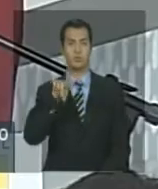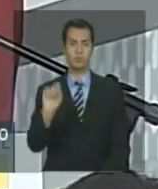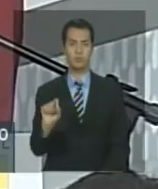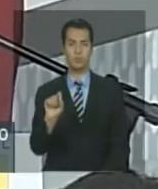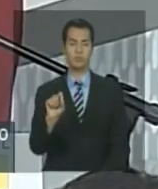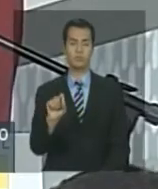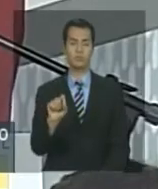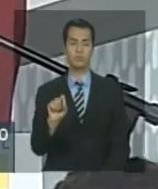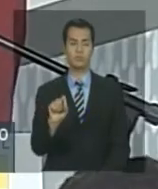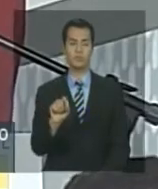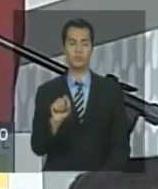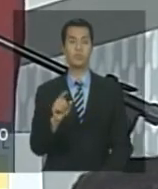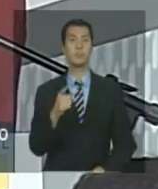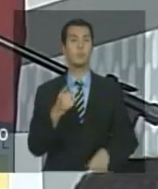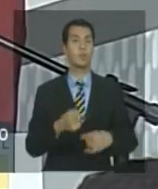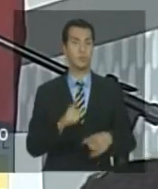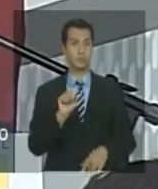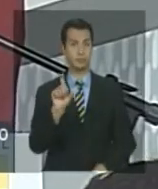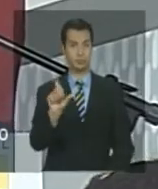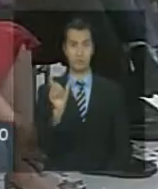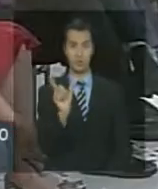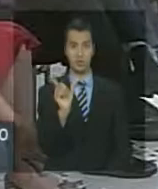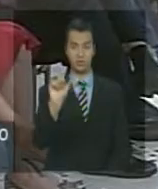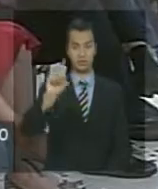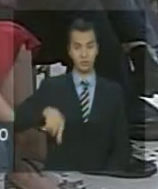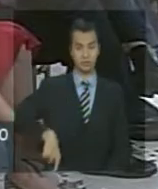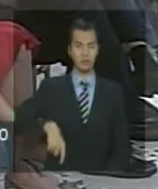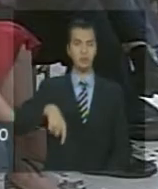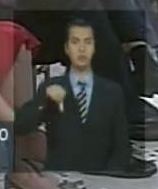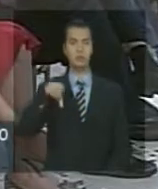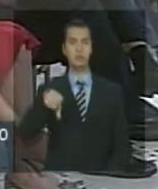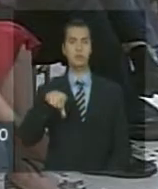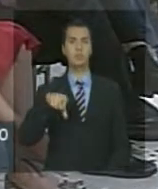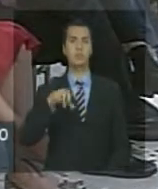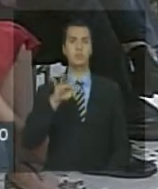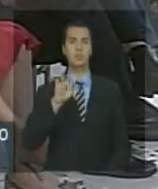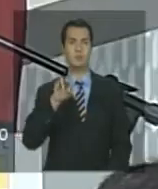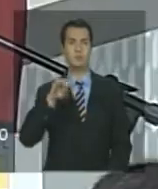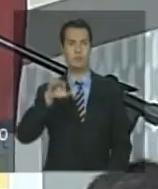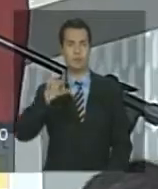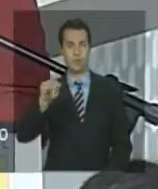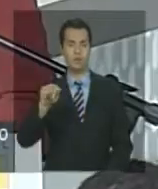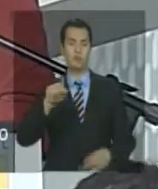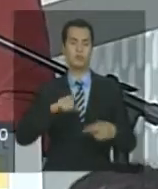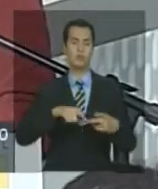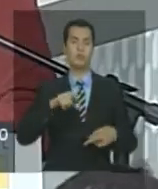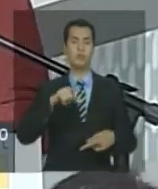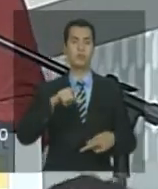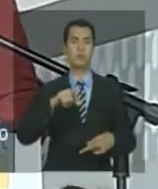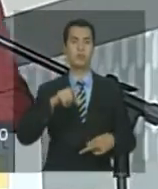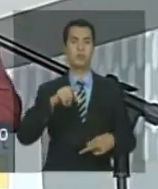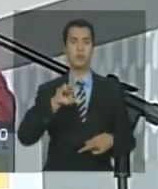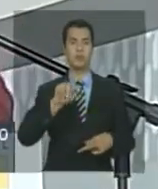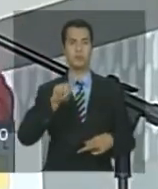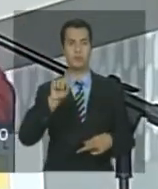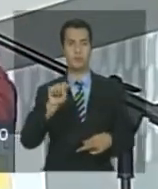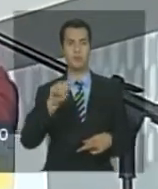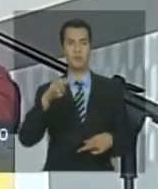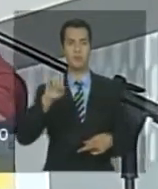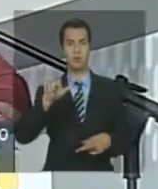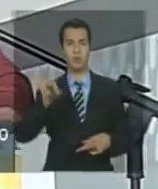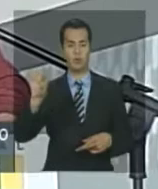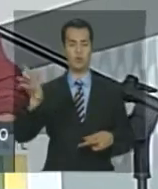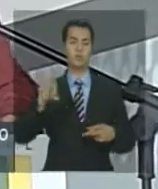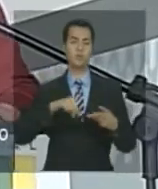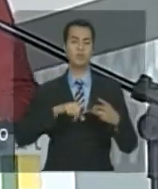O cartão Família Carioca, o cartão Renda Melhor e o Brasil sem miséria